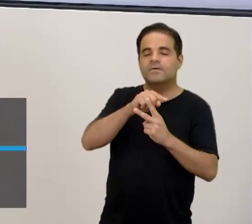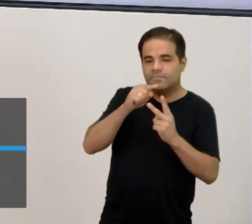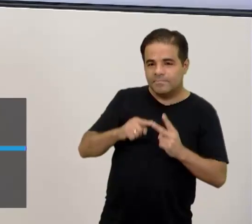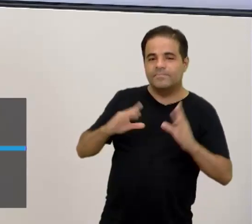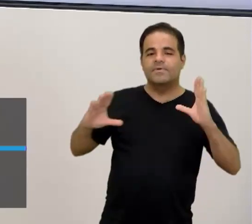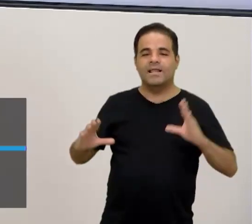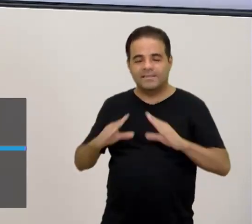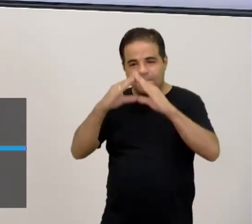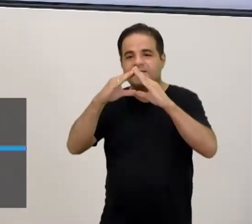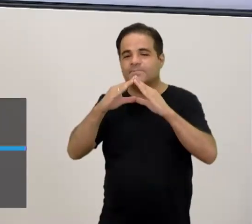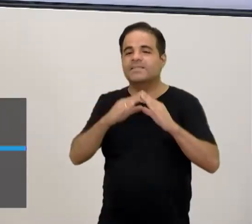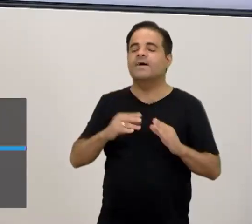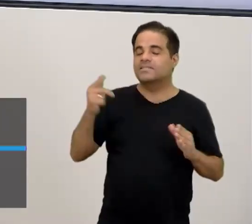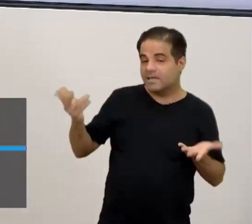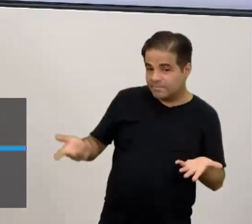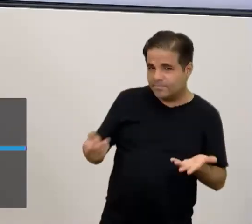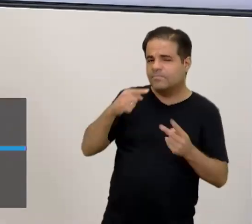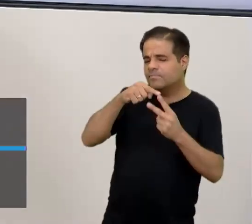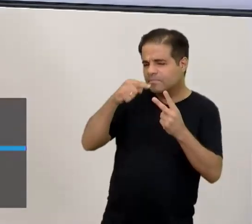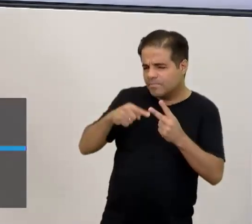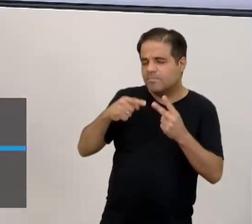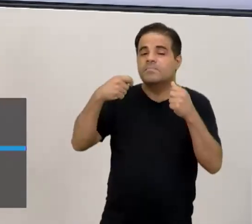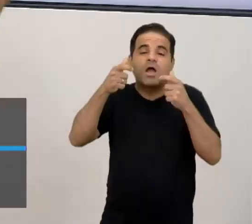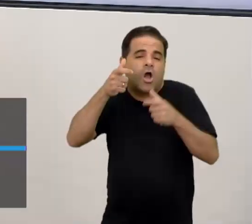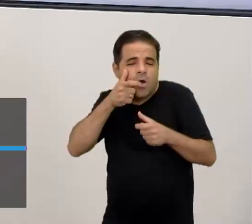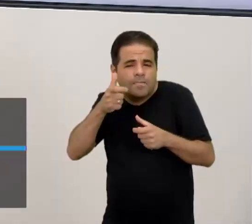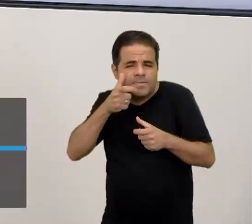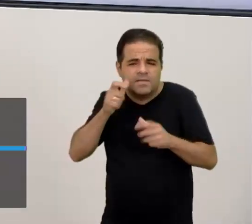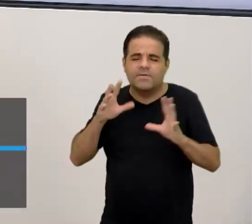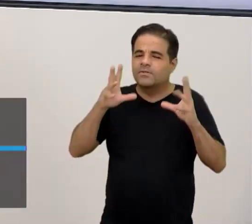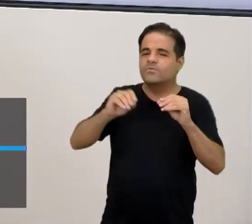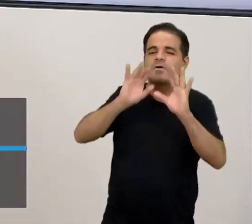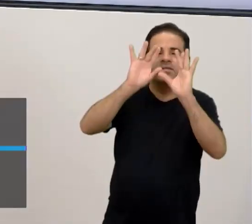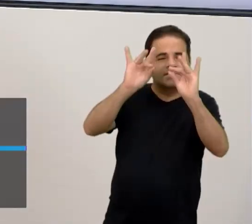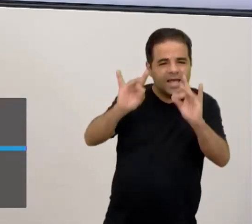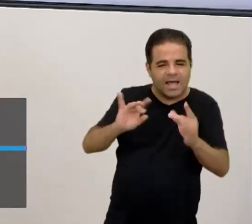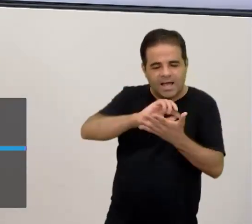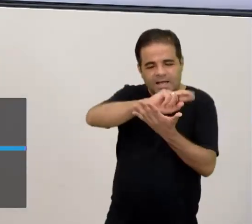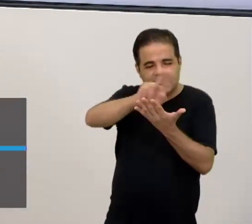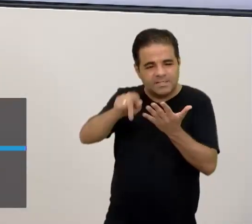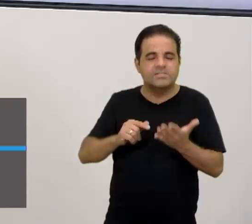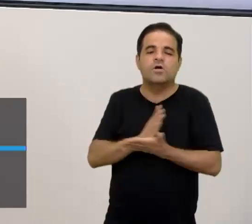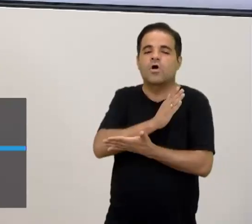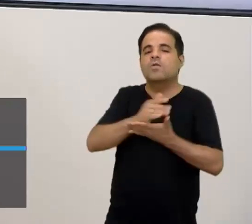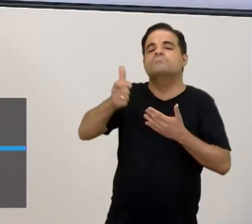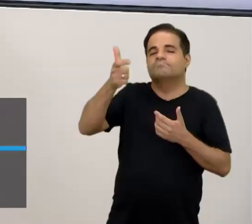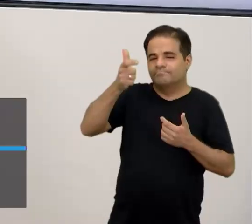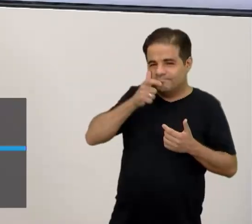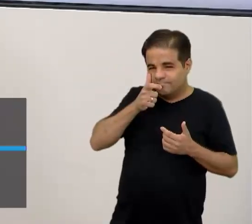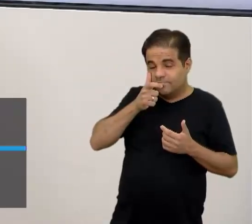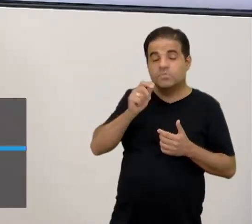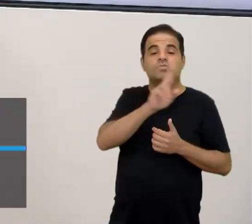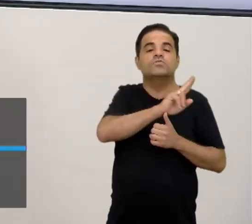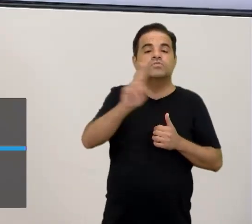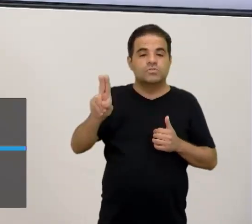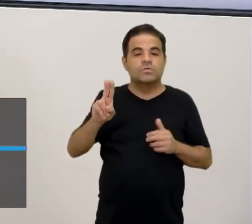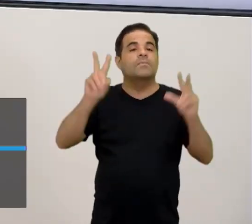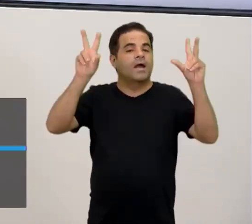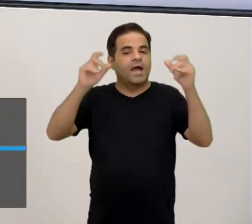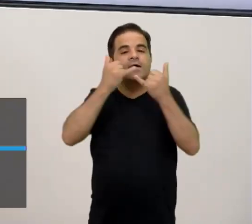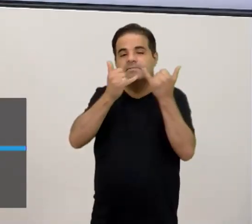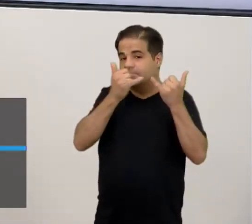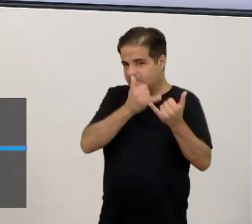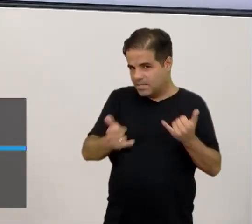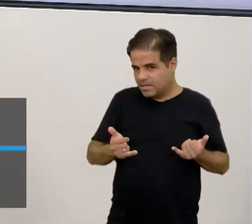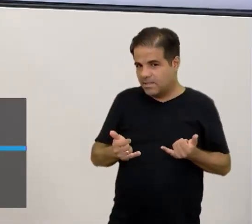são semelhantes. E aí a gente falou que não precisa observar todas as características, a gente olha algumas, né? E a gente chama isso de casos de